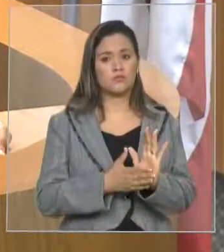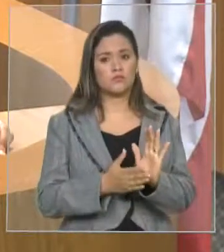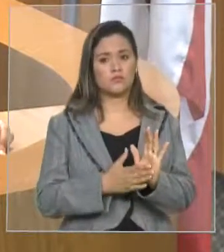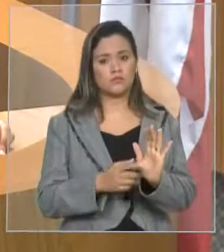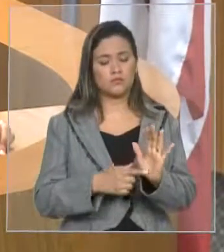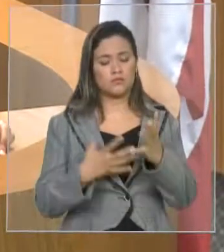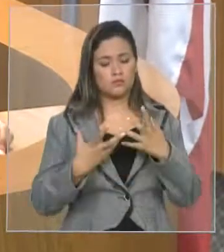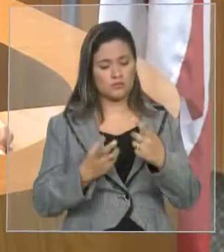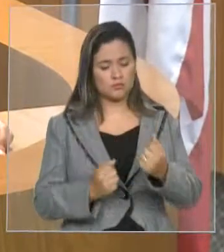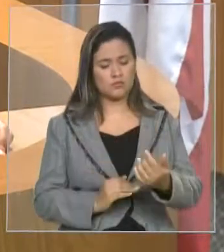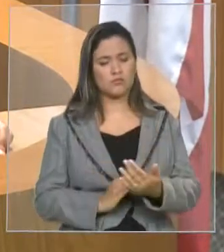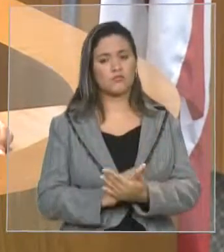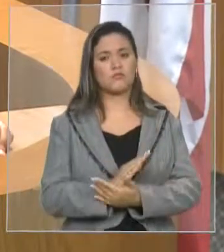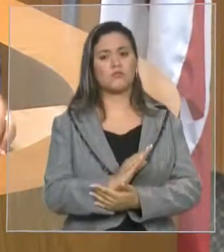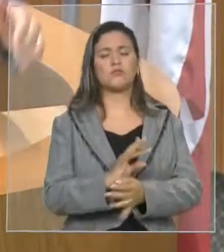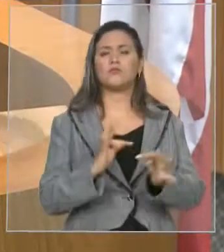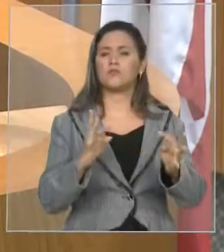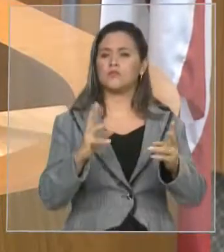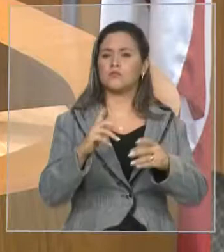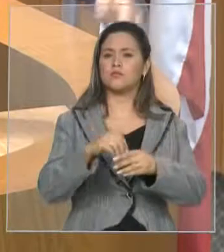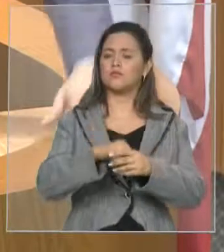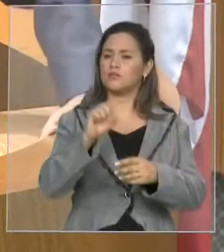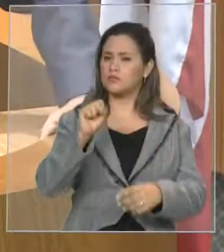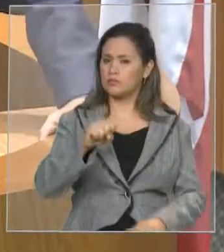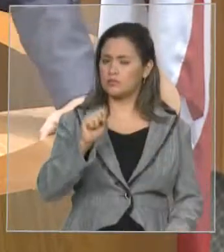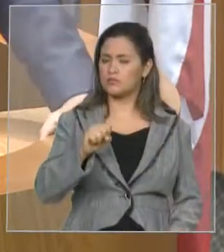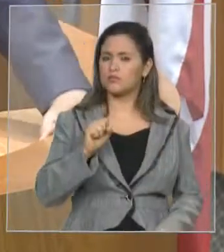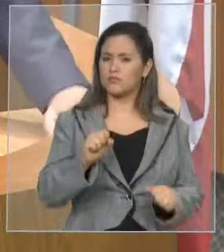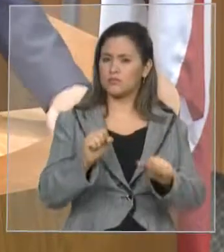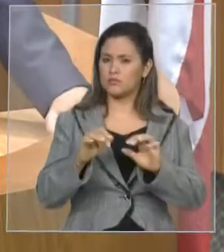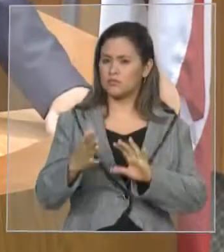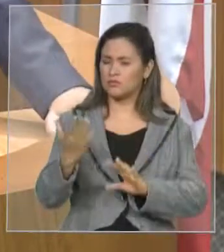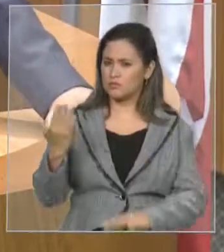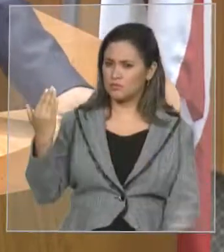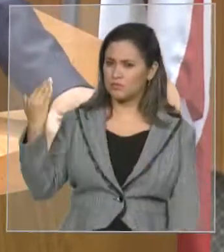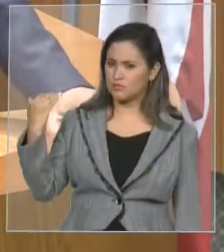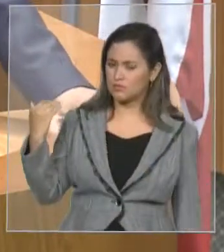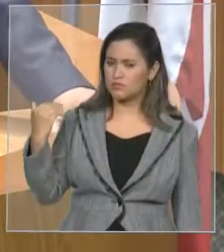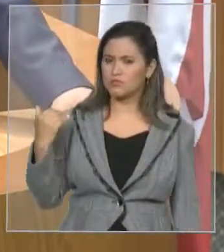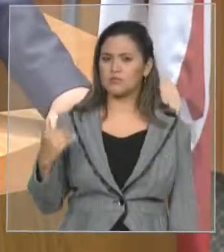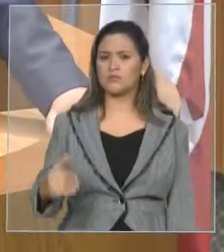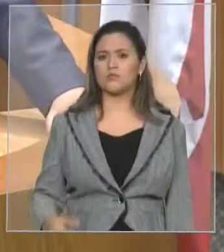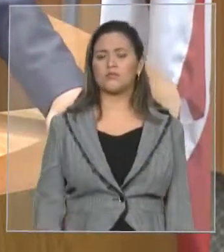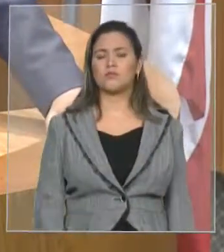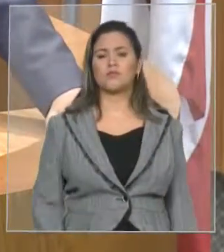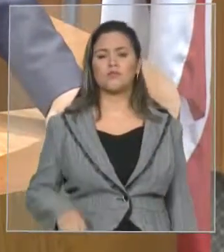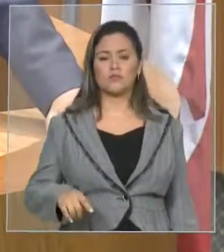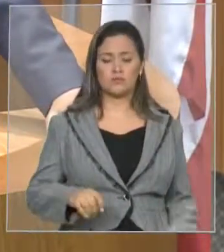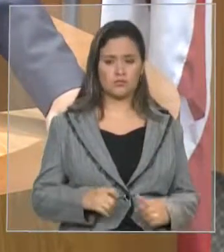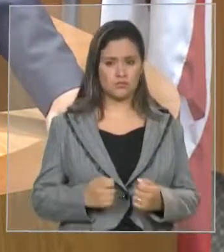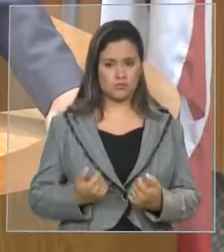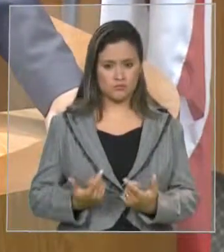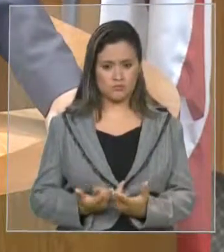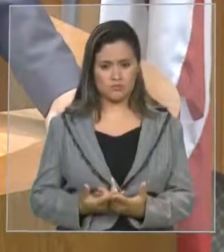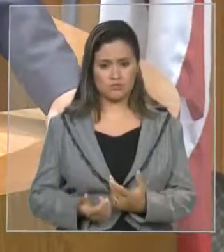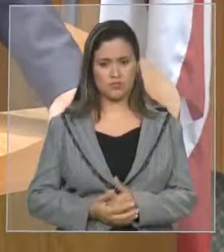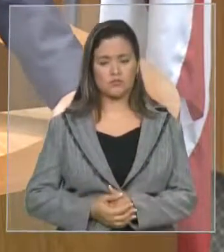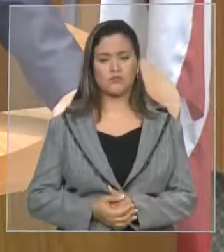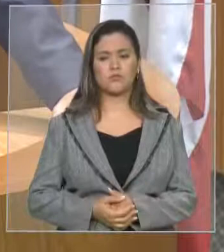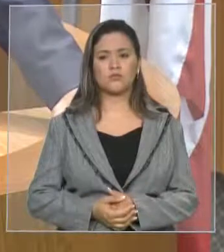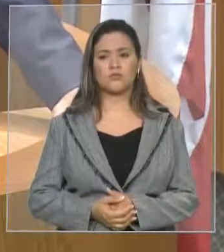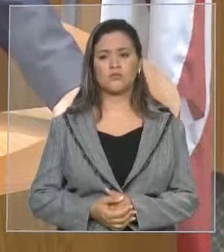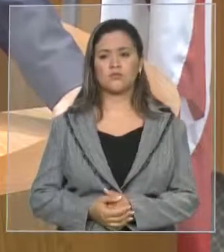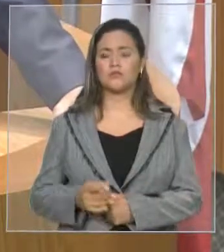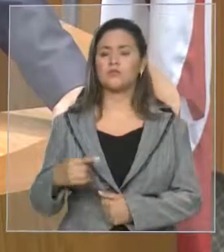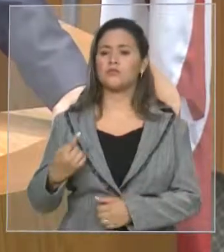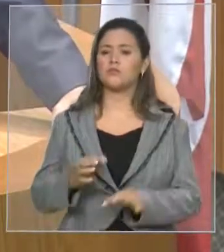aprovadas por unanimidade em sessões anteriores e até em anos anteriores aqui nesta casa. E nós